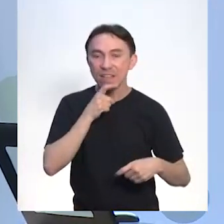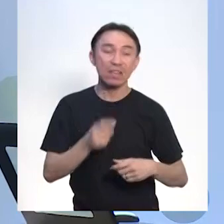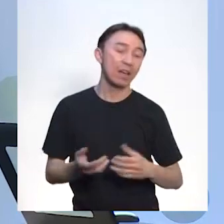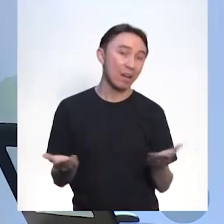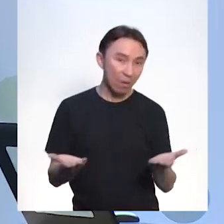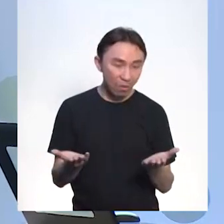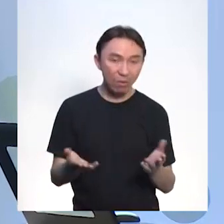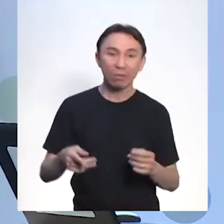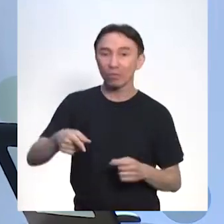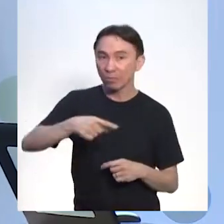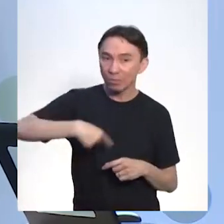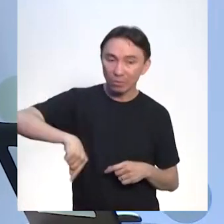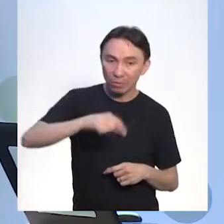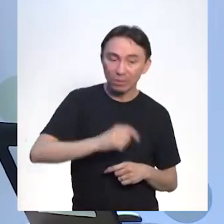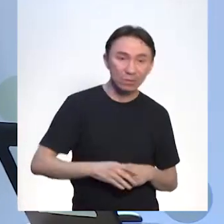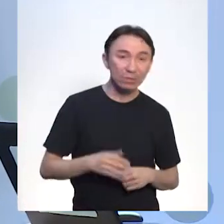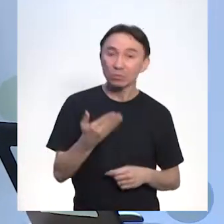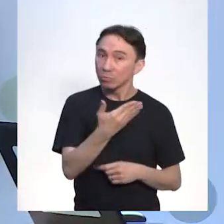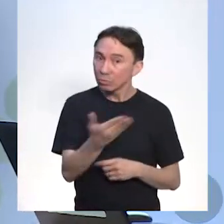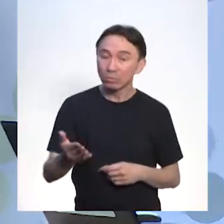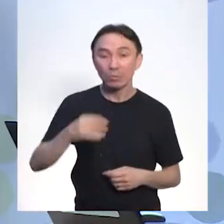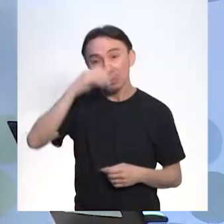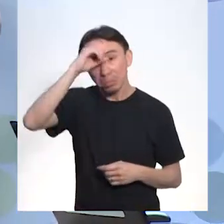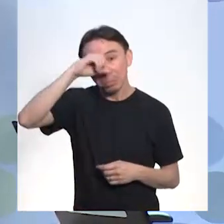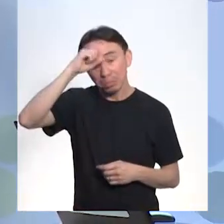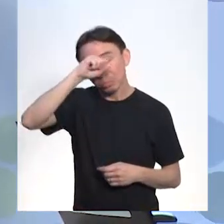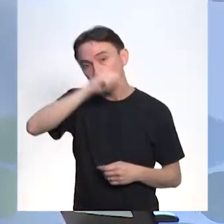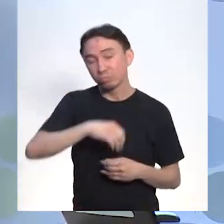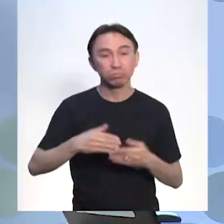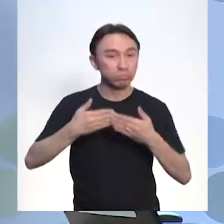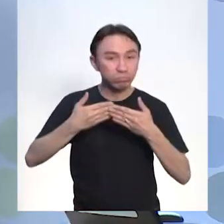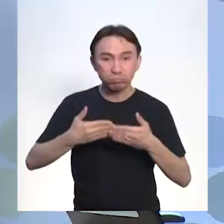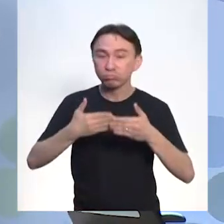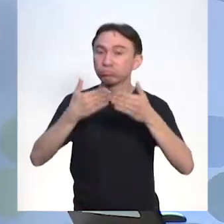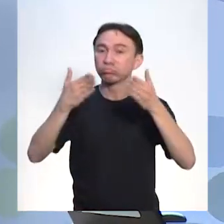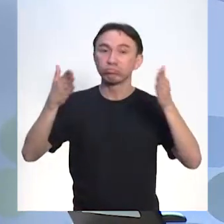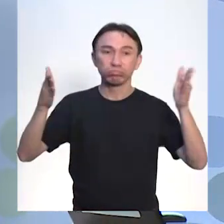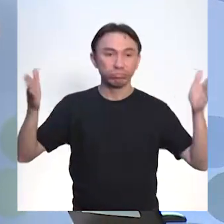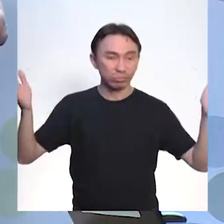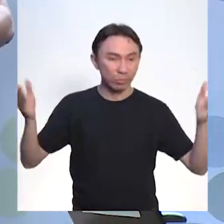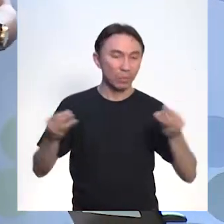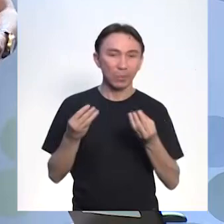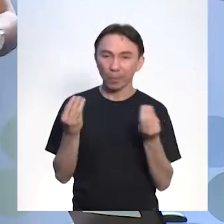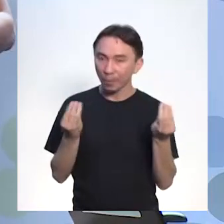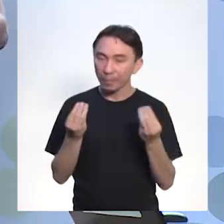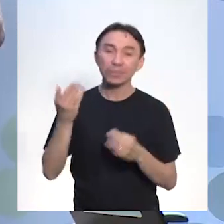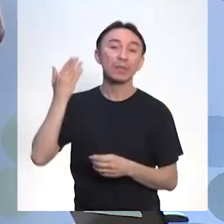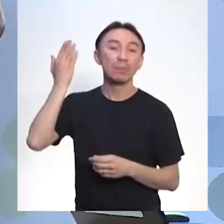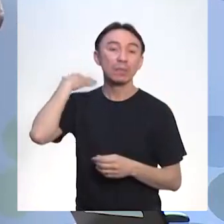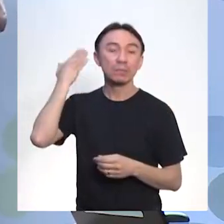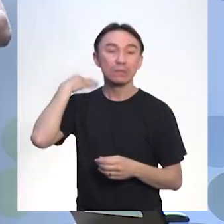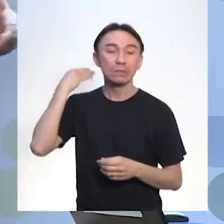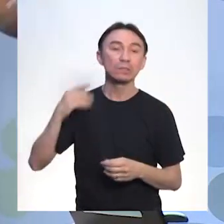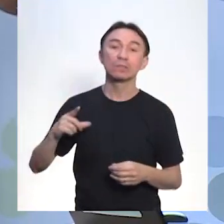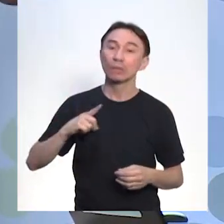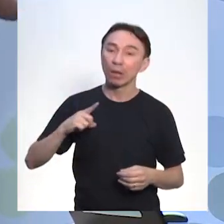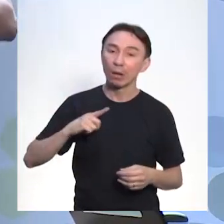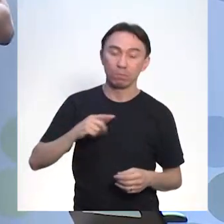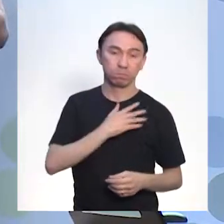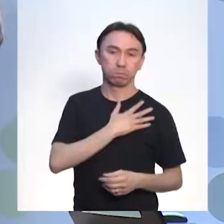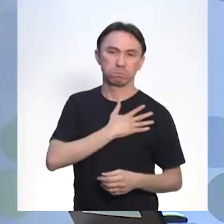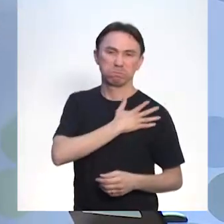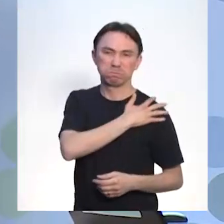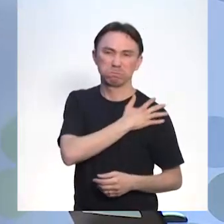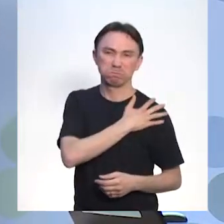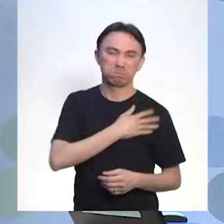conhecimentos dos estudantes, verificando como que a ditadura militar que ocorreu no Brasil, como que também ela